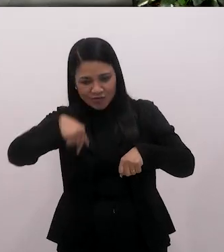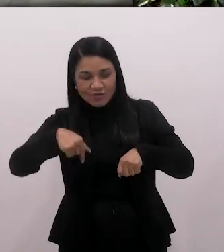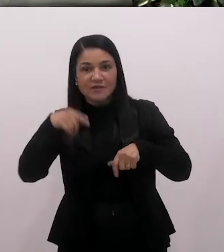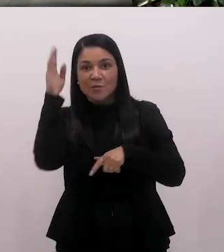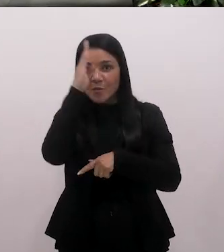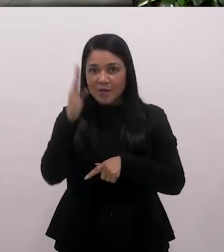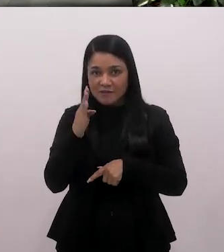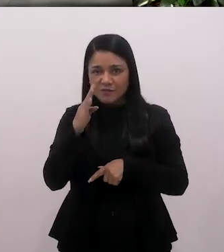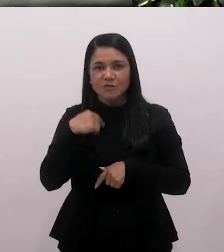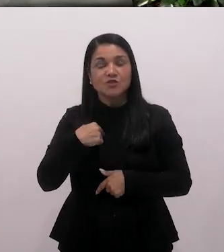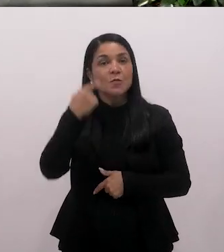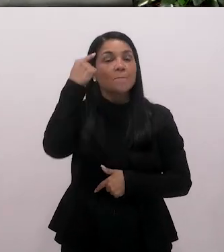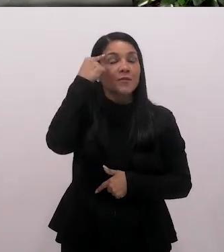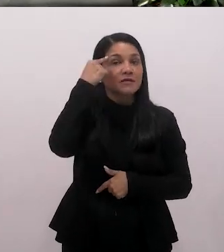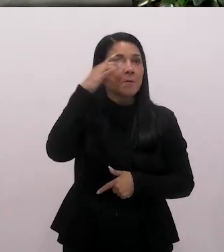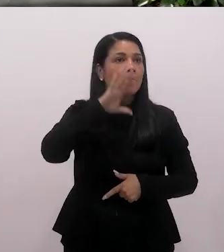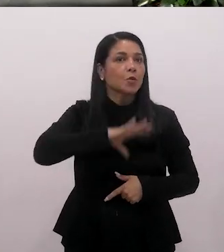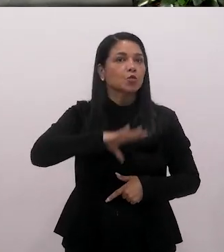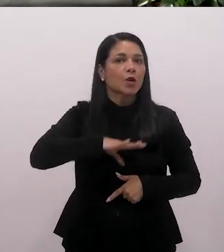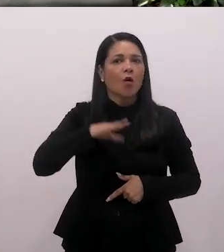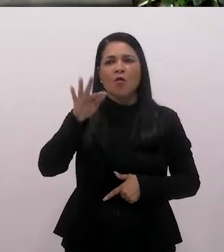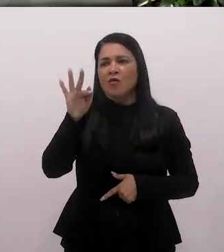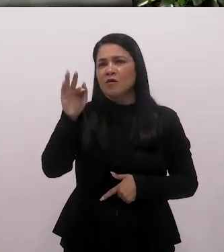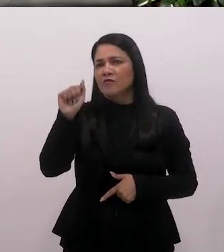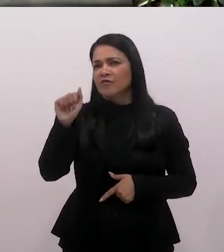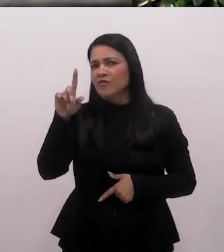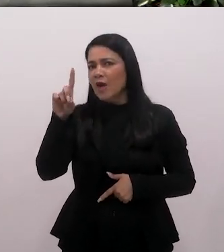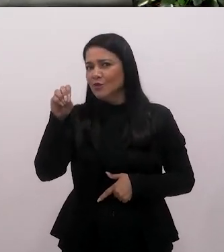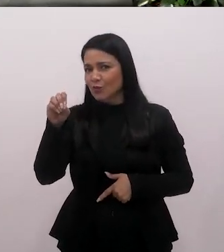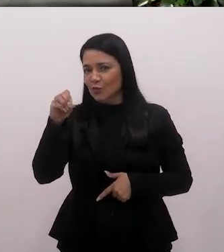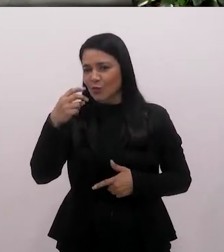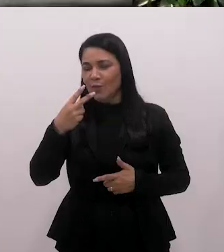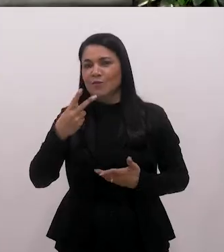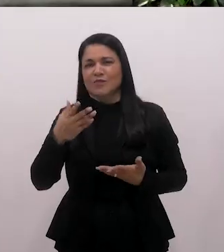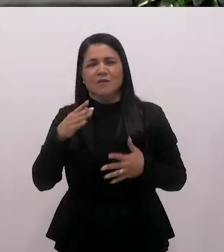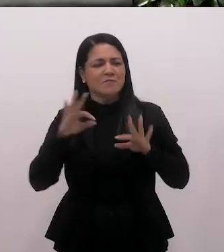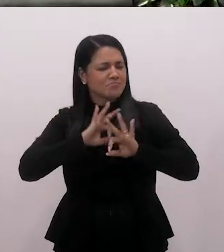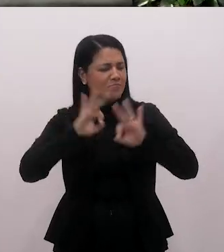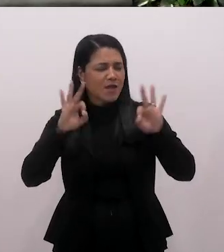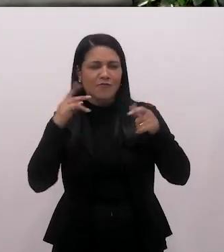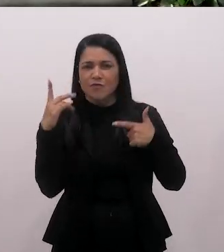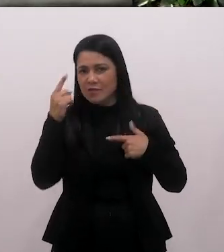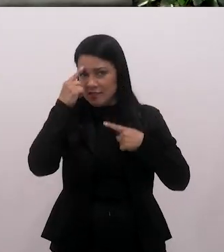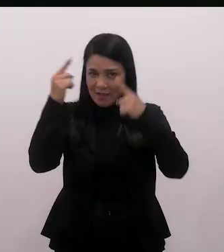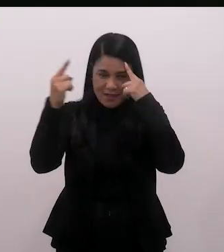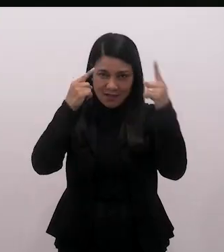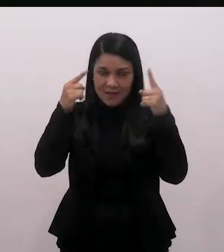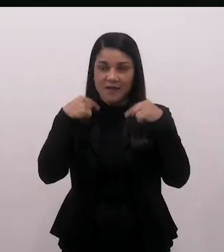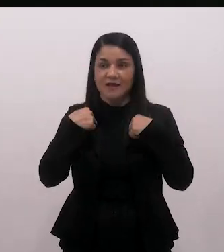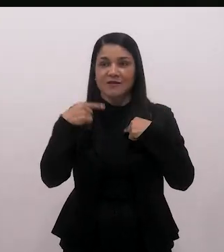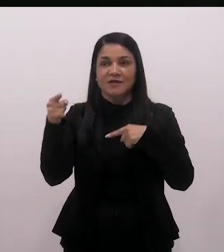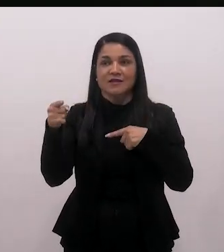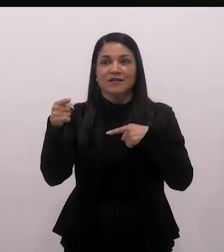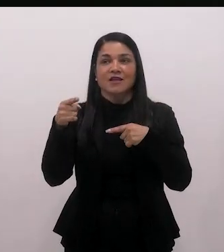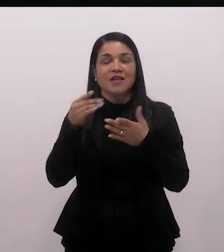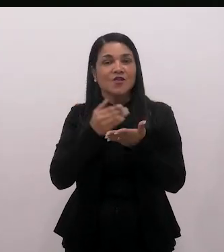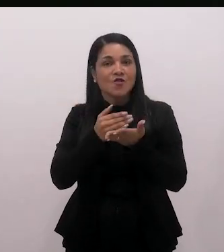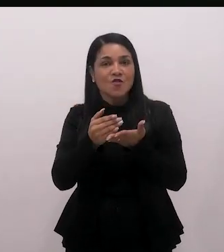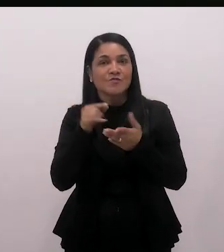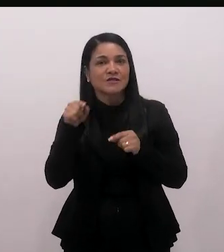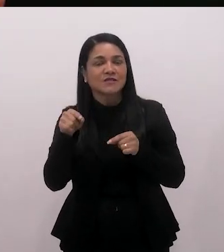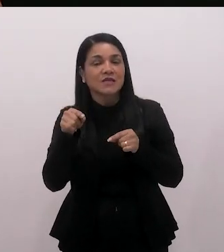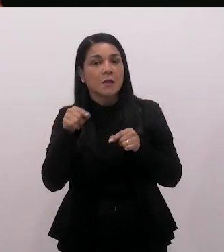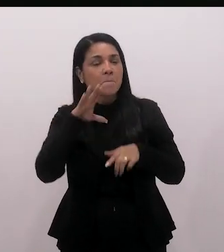você pensa no fado. Achei isso de uma ousadia e de uma ideia sensacional sua. E eu amei que os jornalistas logo